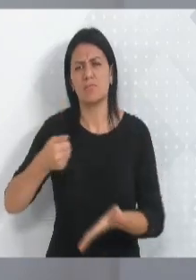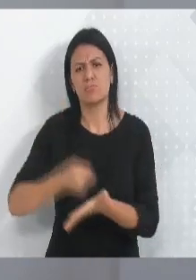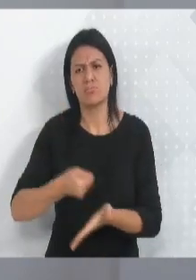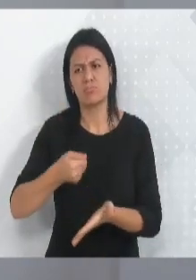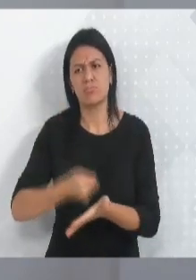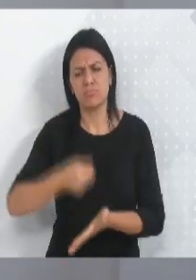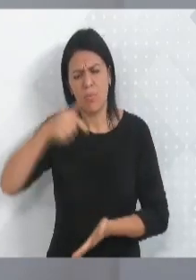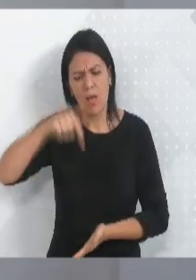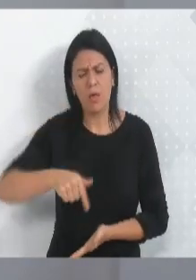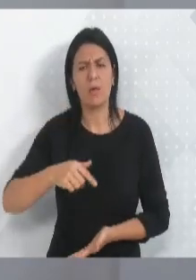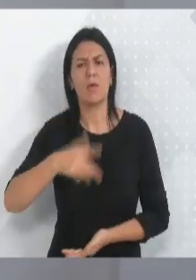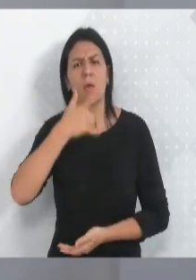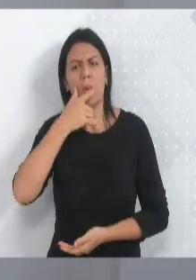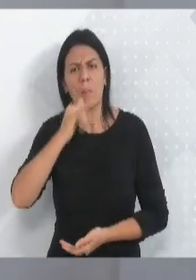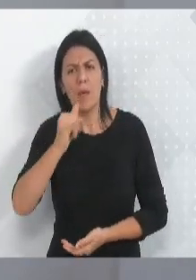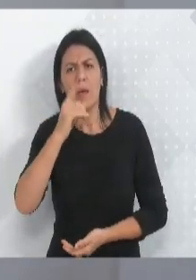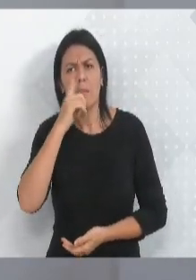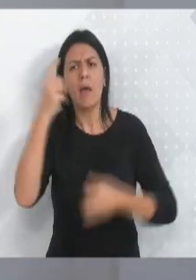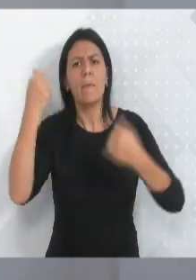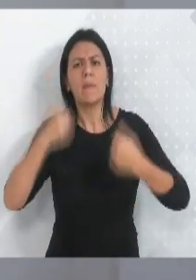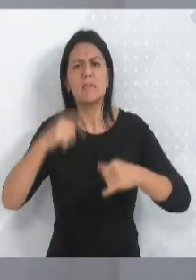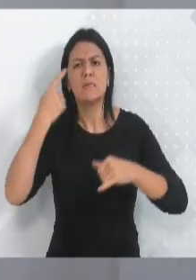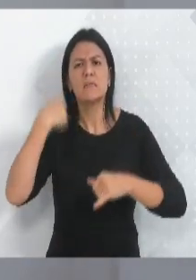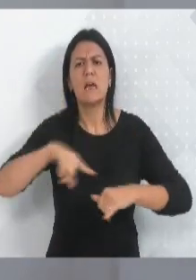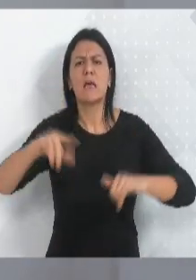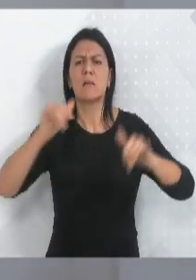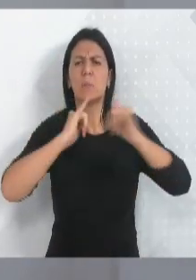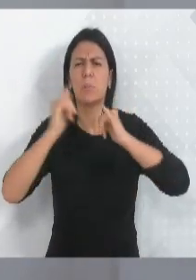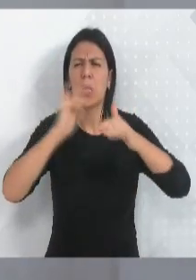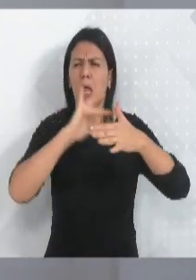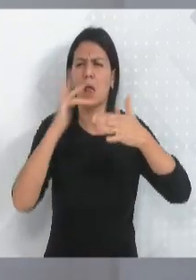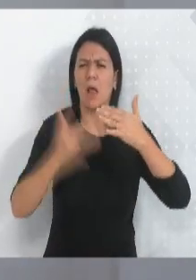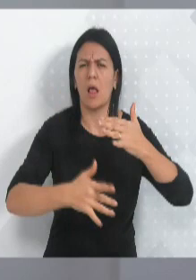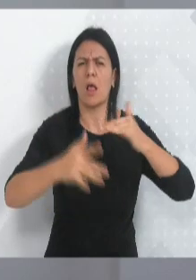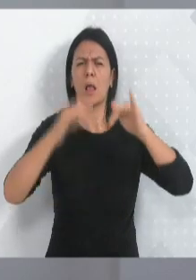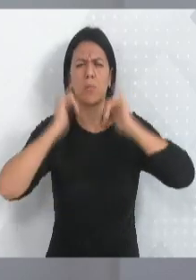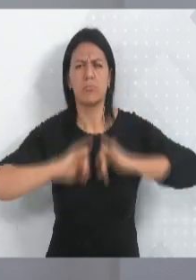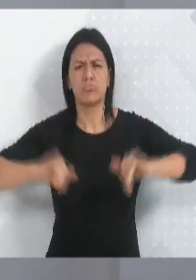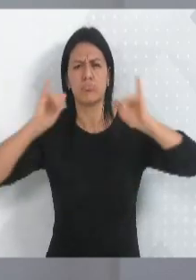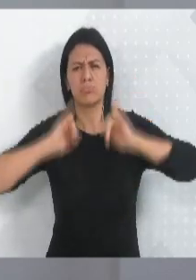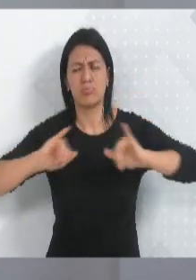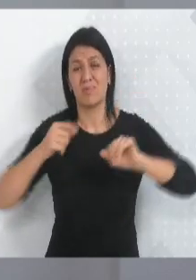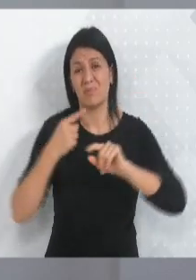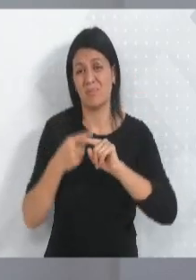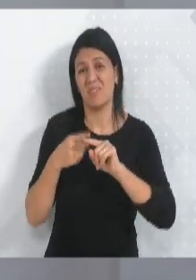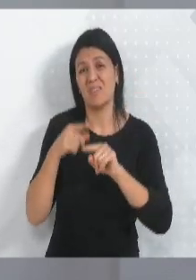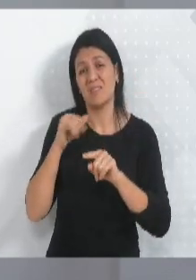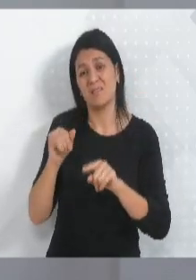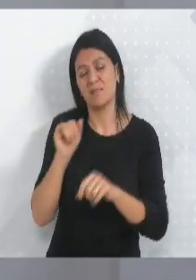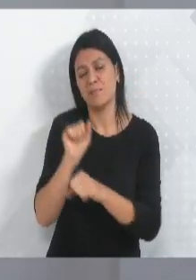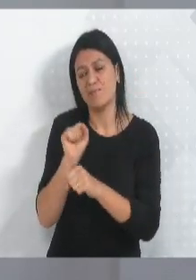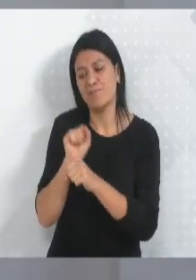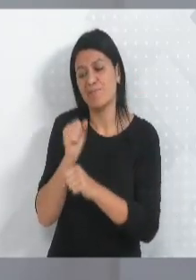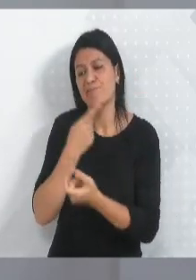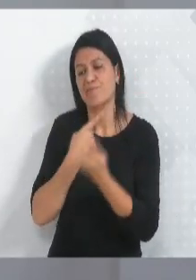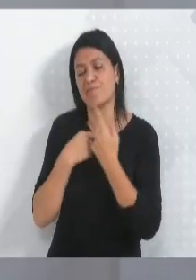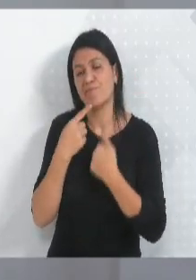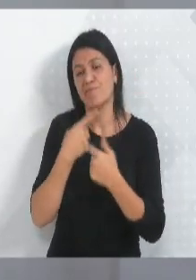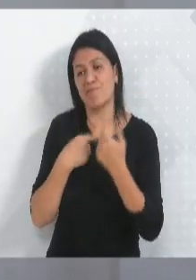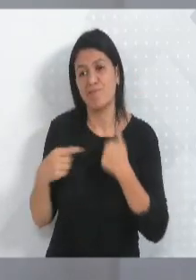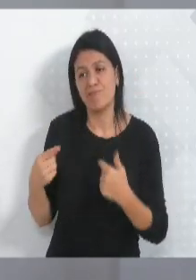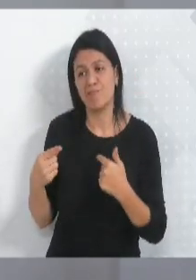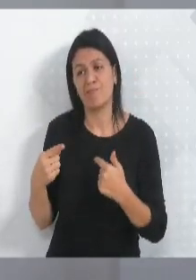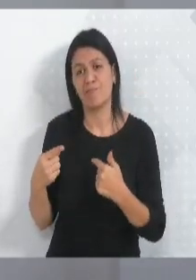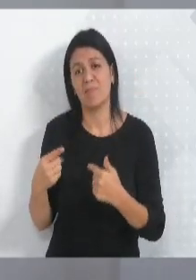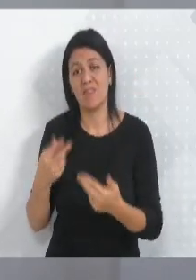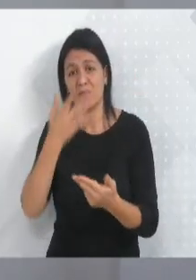tribuna, os pais têm que ir para a internet, os pais têm que ir para a imprensa, porque se depender da vontade, da manutenção, das pessoas que são